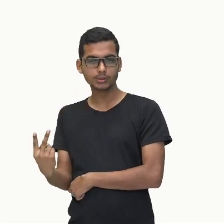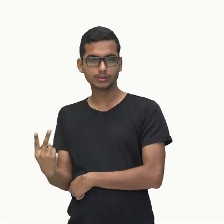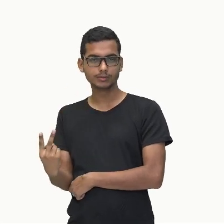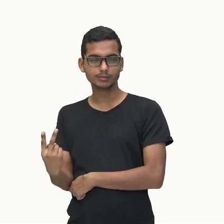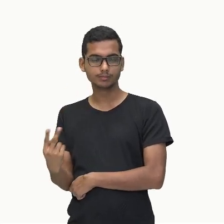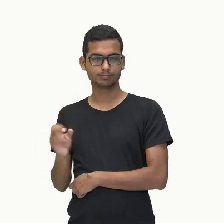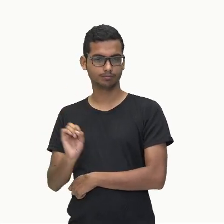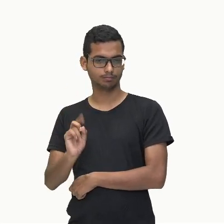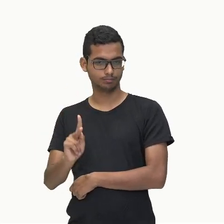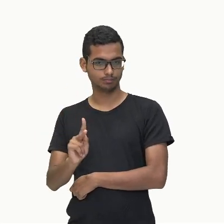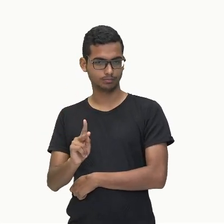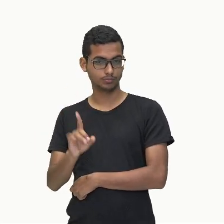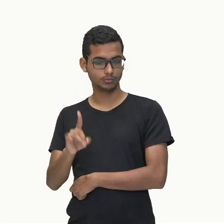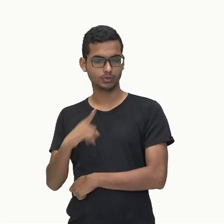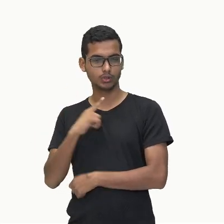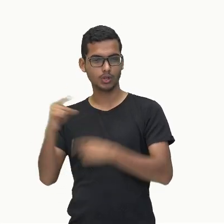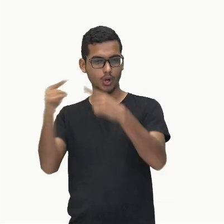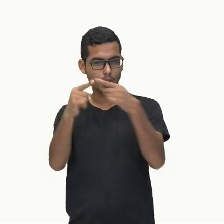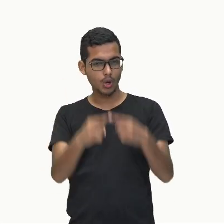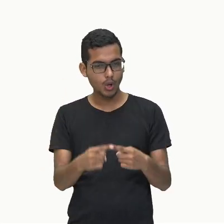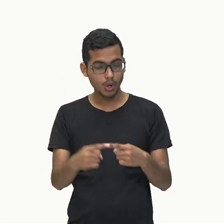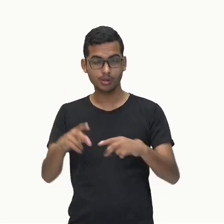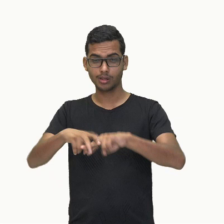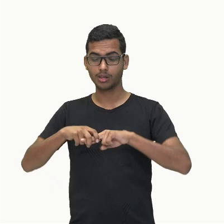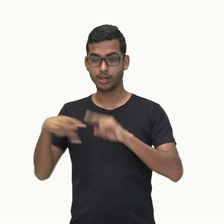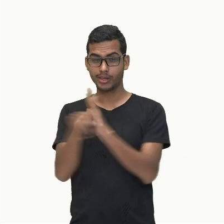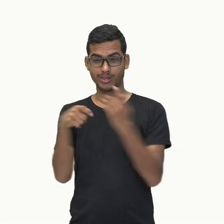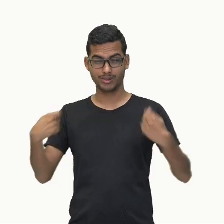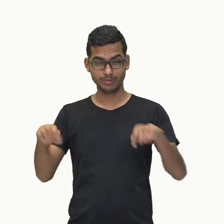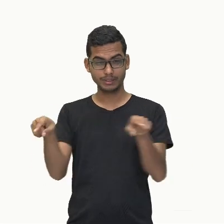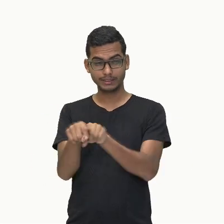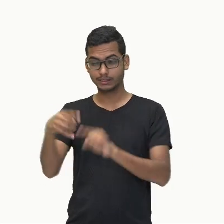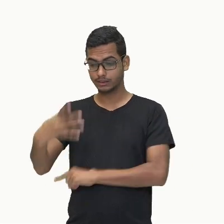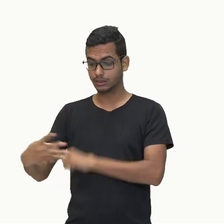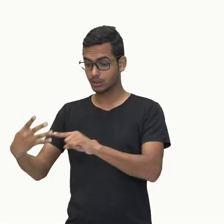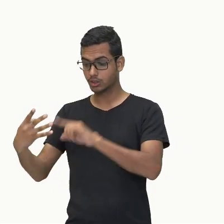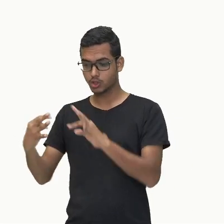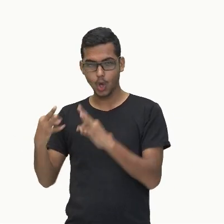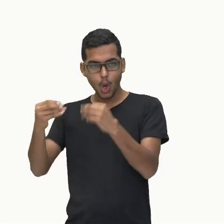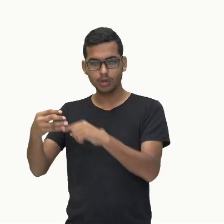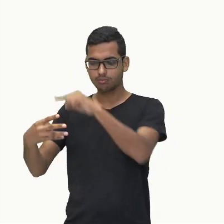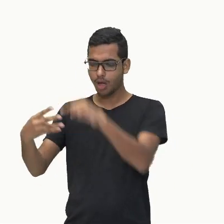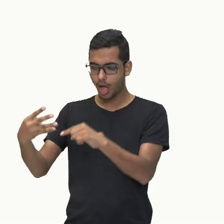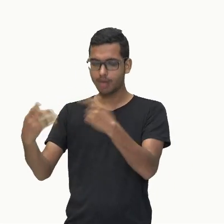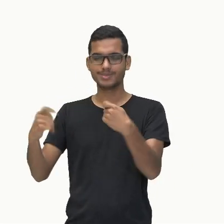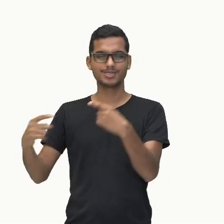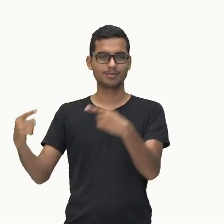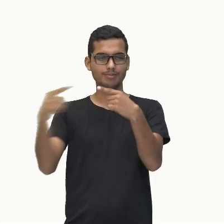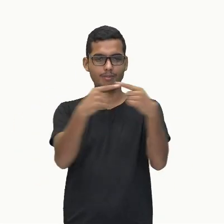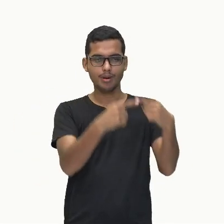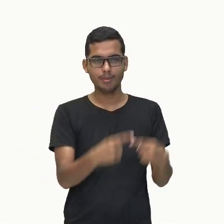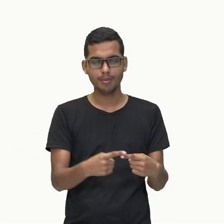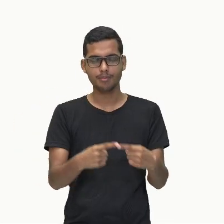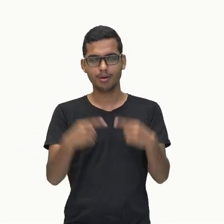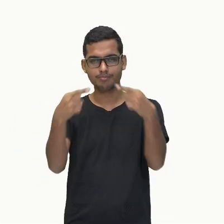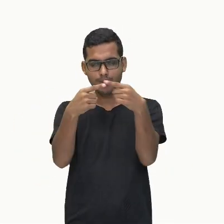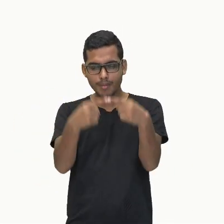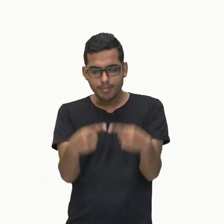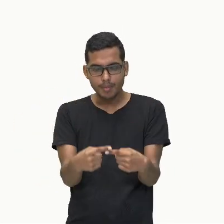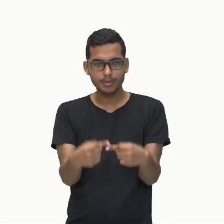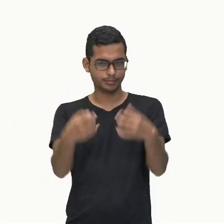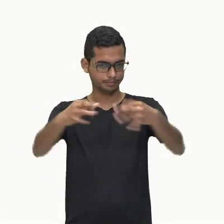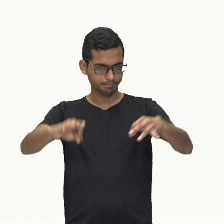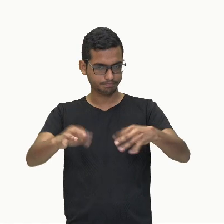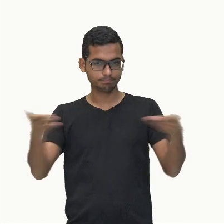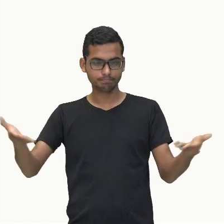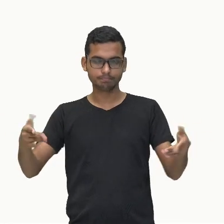ser uma função, porque o 2 teria que ter um único correspondente lá no conjunto B, e ele não tem. Mas a